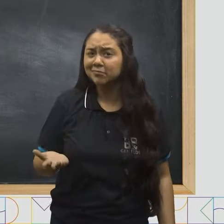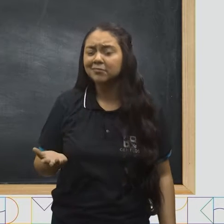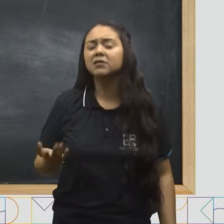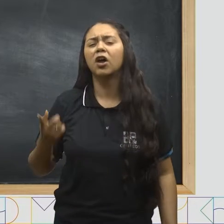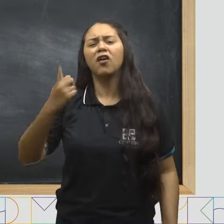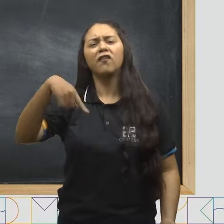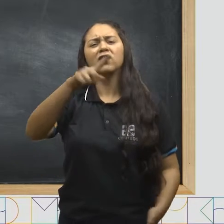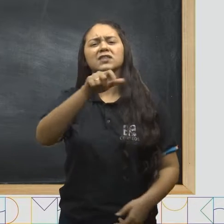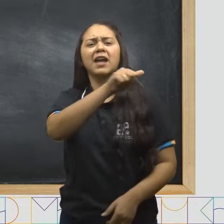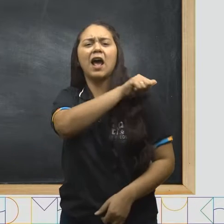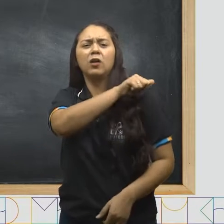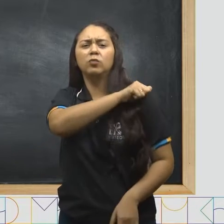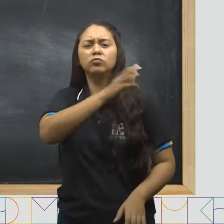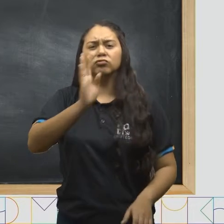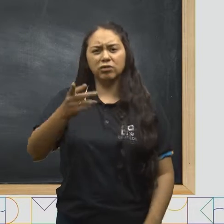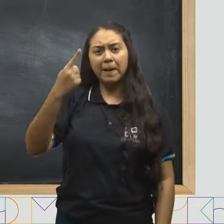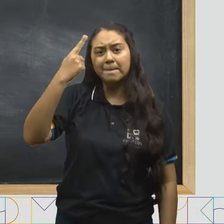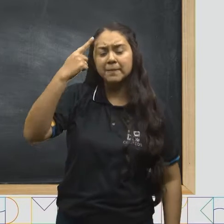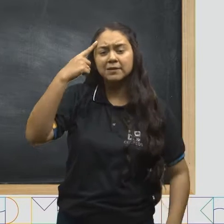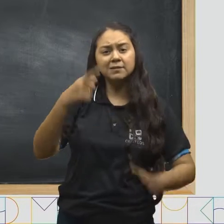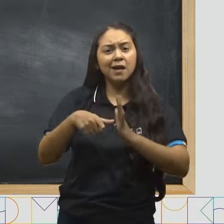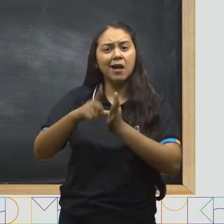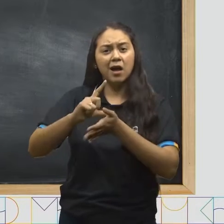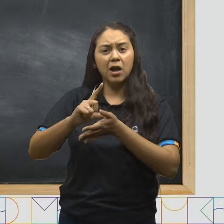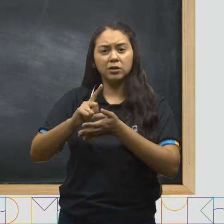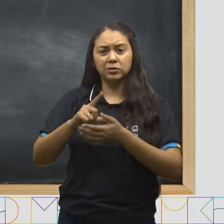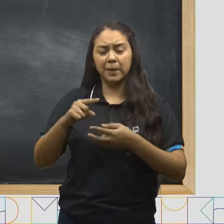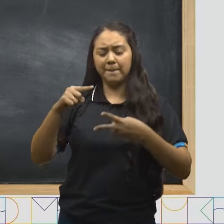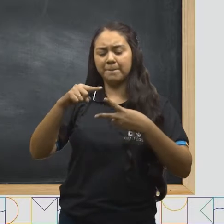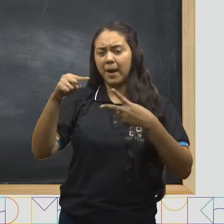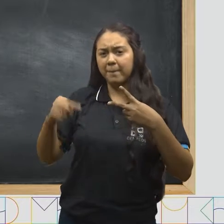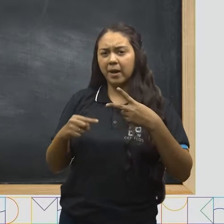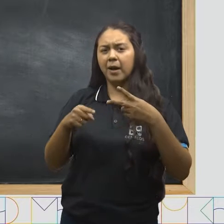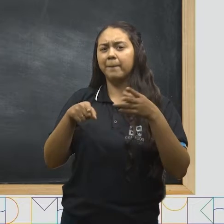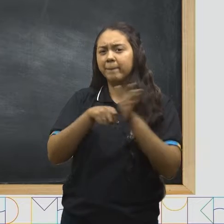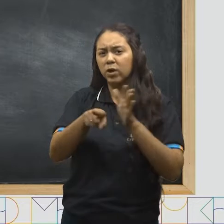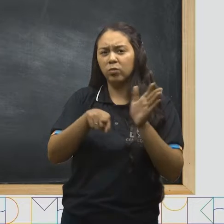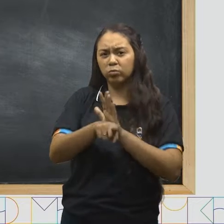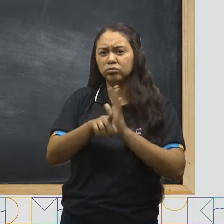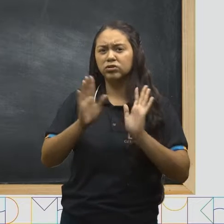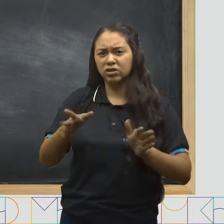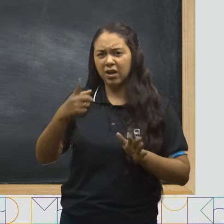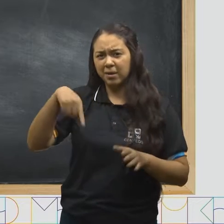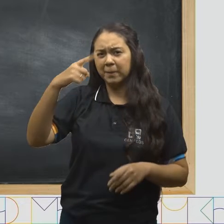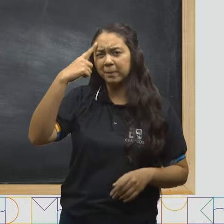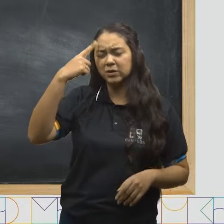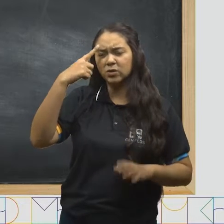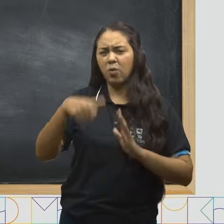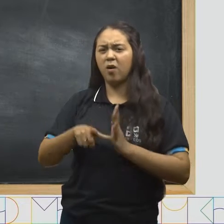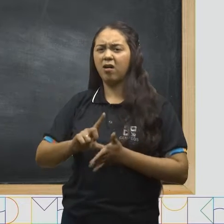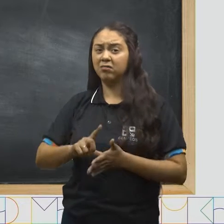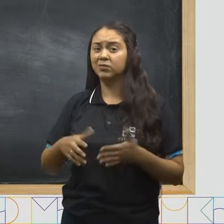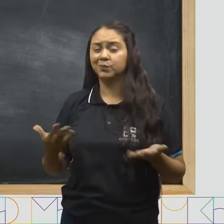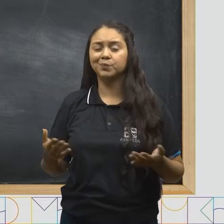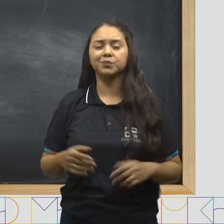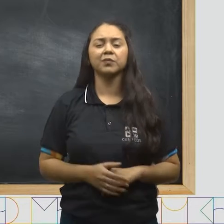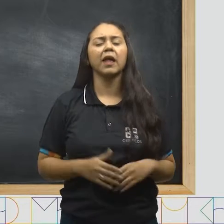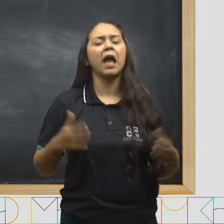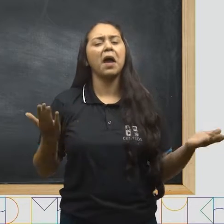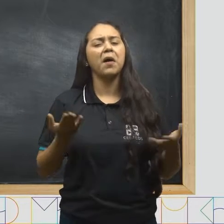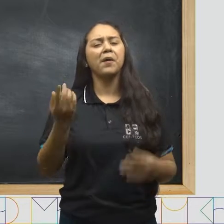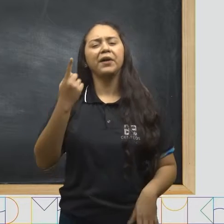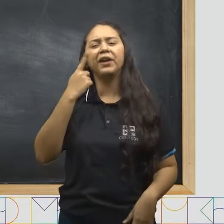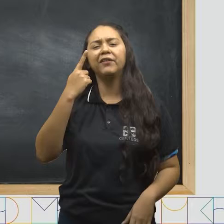Você, aluno, já tinha pensado nisso, nesses temas que foram expostos aqui alguma vez? Vamos